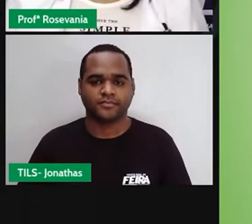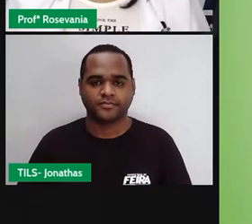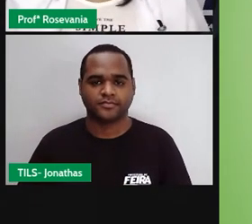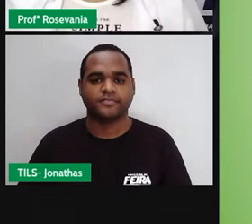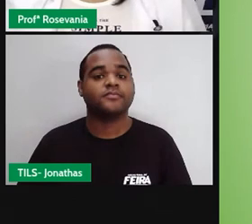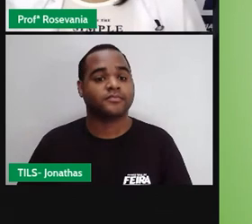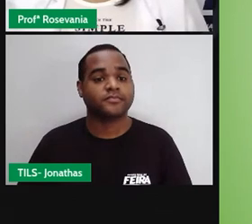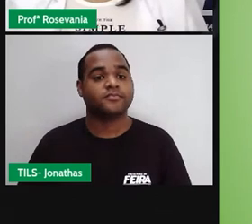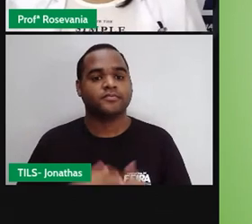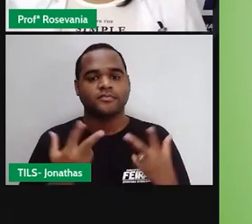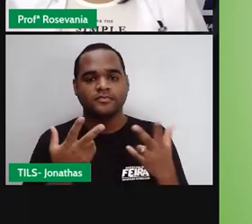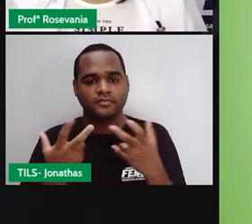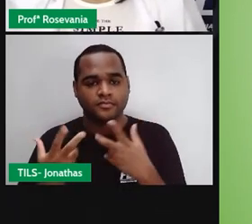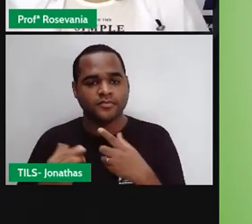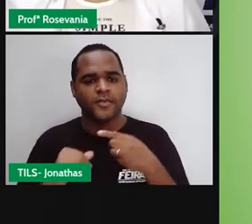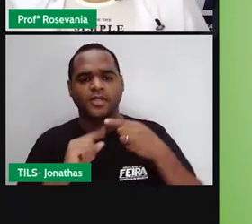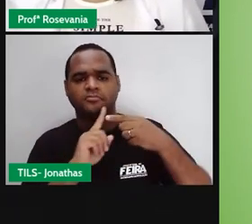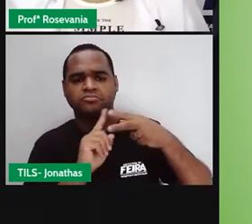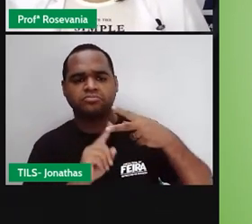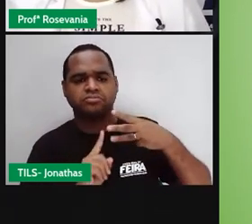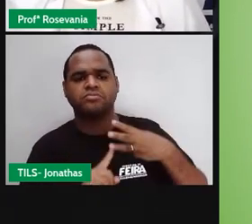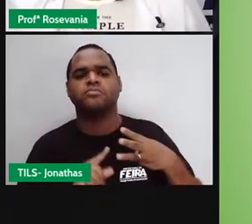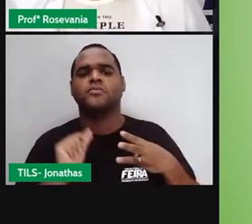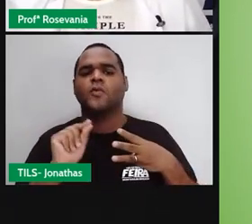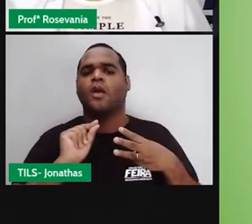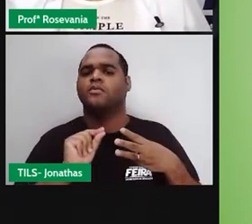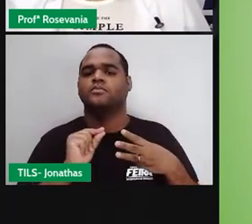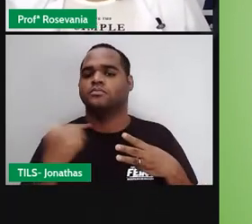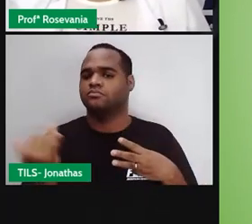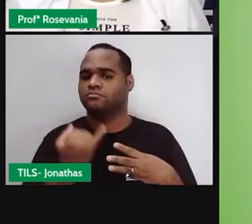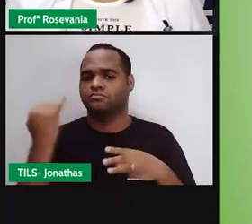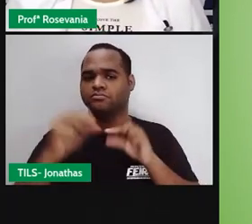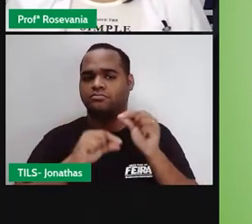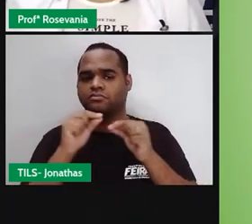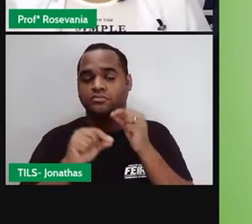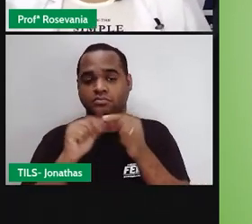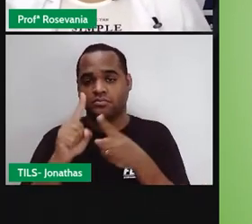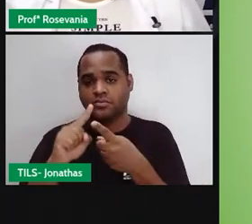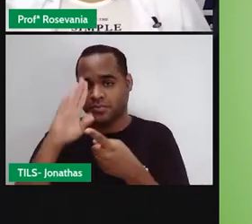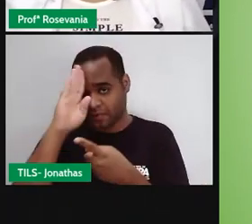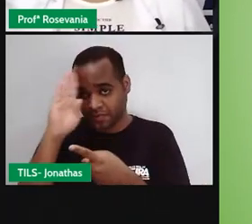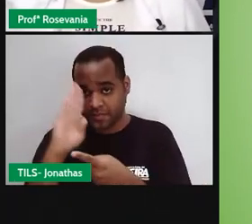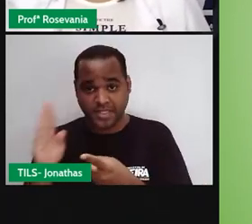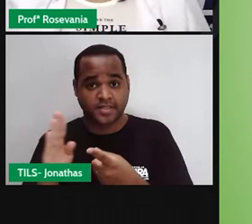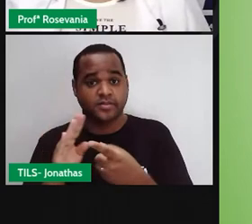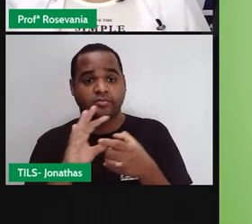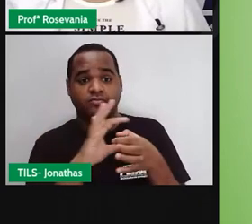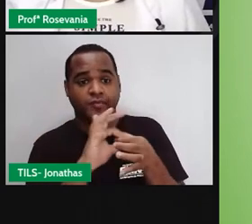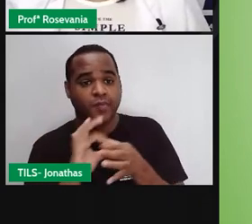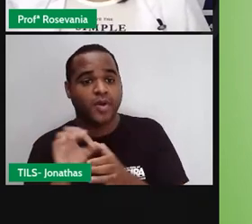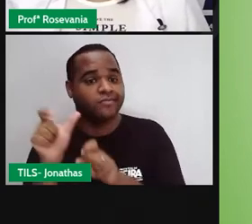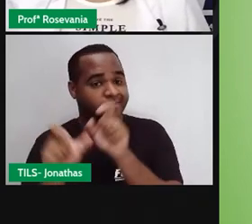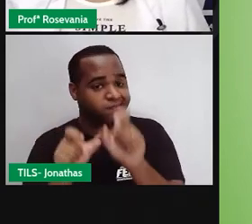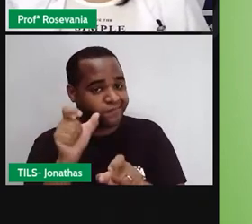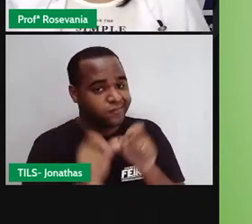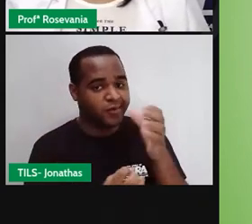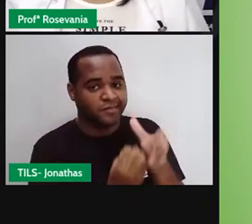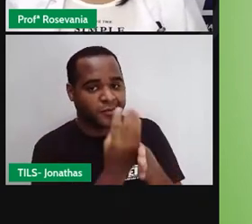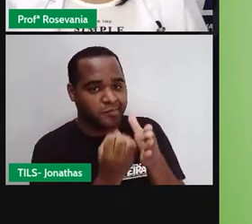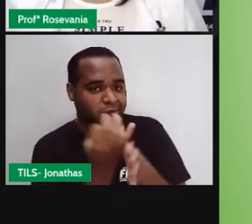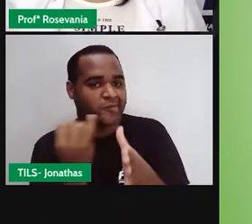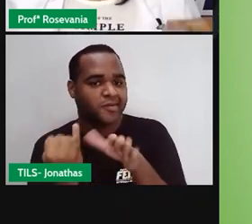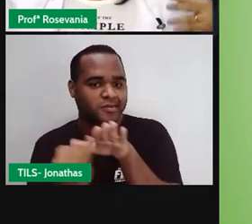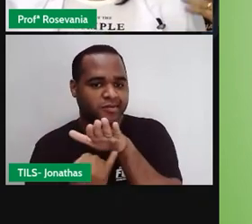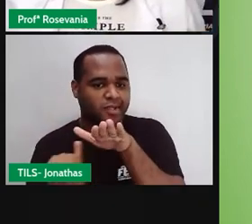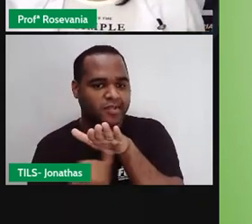esse processo, né? Quais são as características desse processo? A gente teve um processo de industrialização, né, do Brasil, que foi tardio,